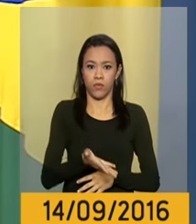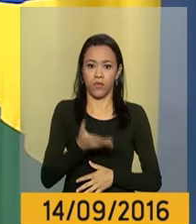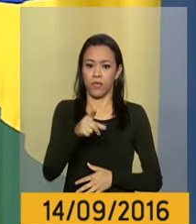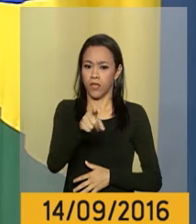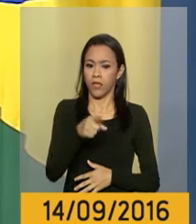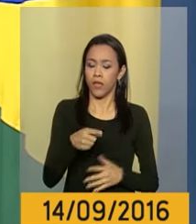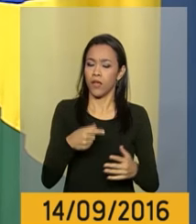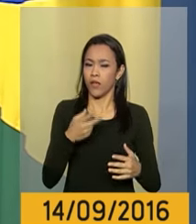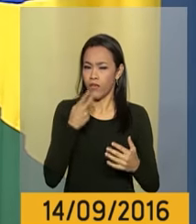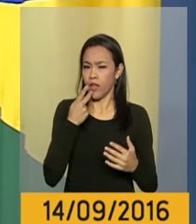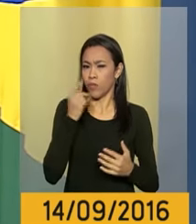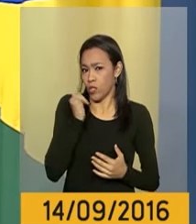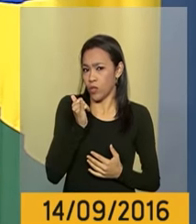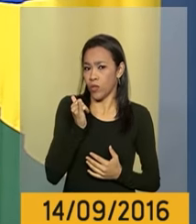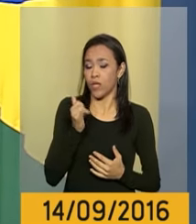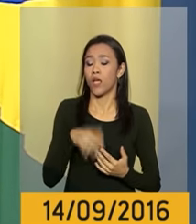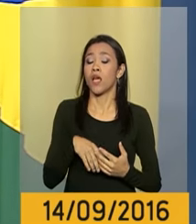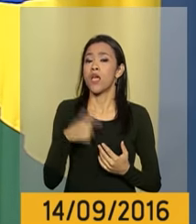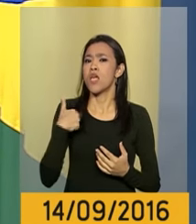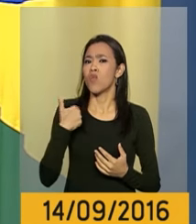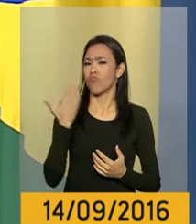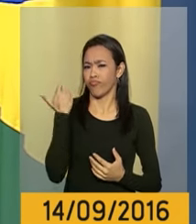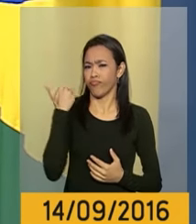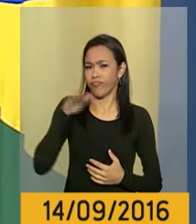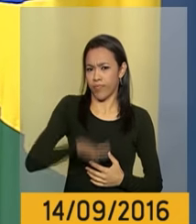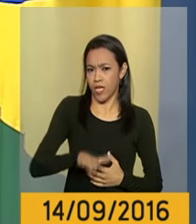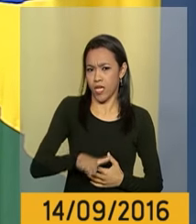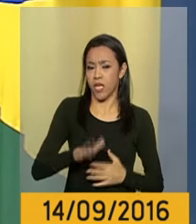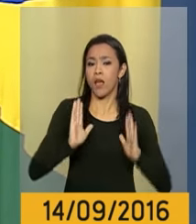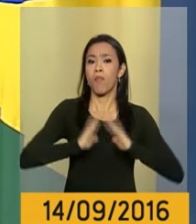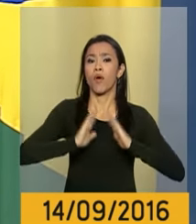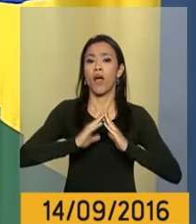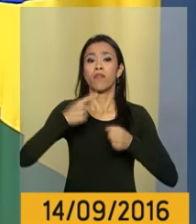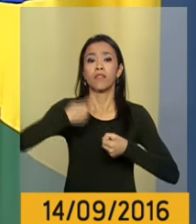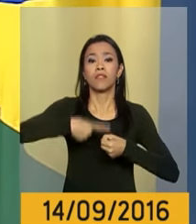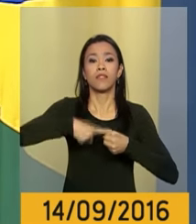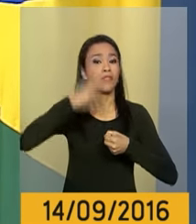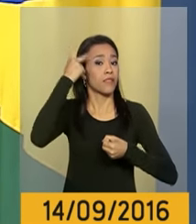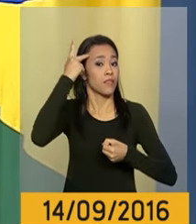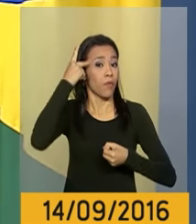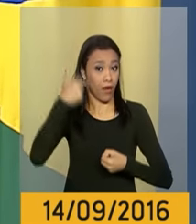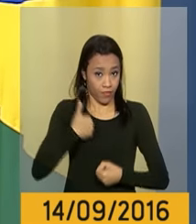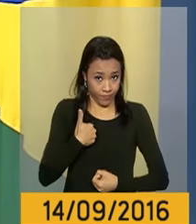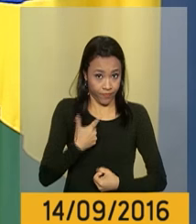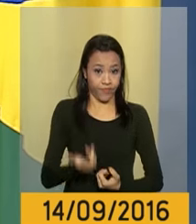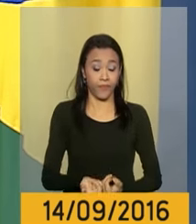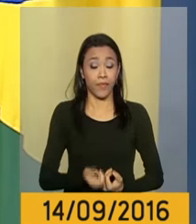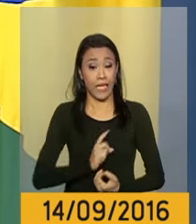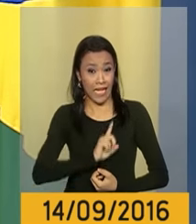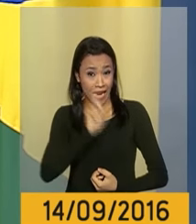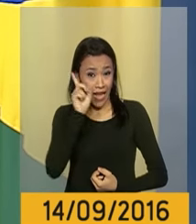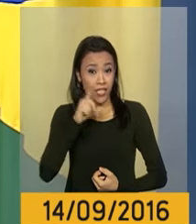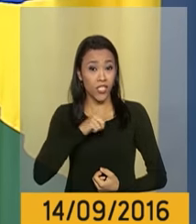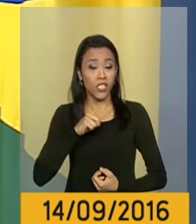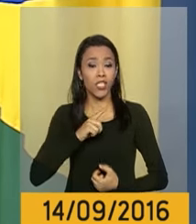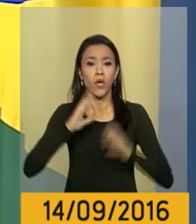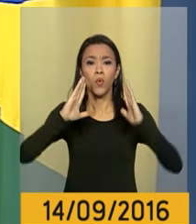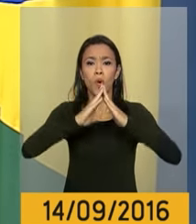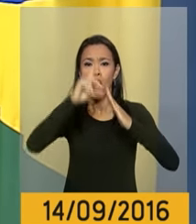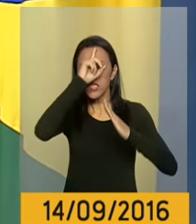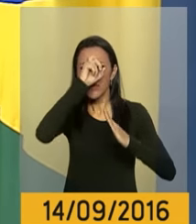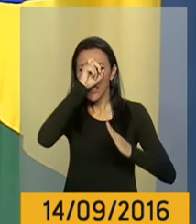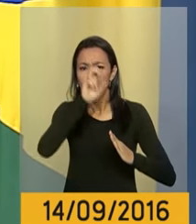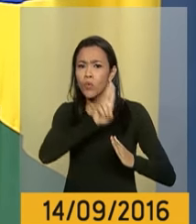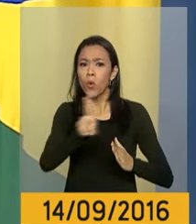viu, Ricardo? Quando era garoto, eu morava numa pequena cidade do interior de São Paulo e lá havia a figura da Santa Casa,